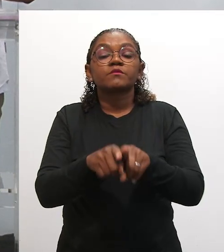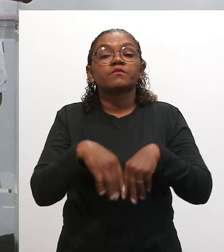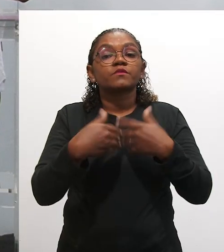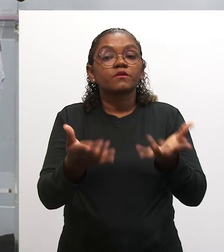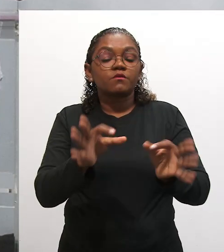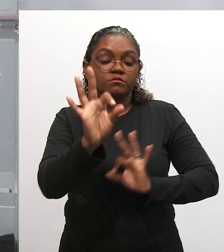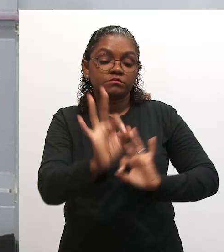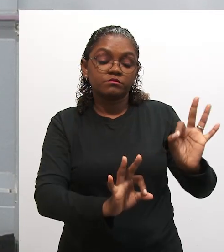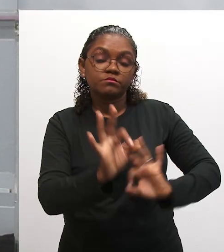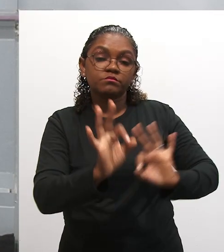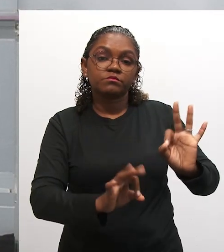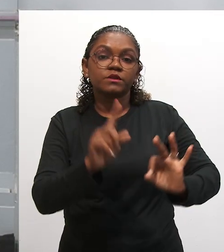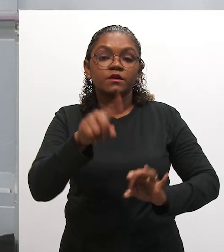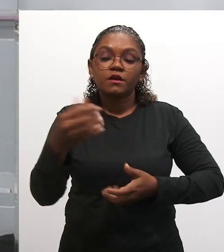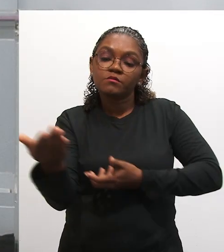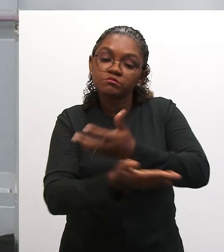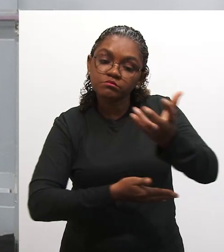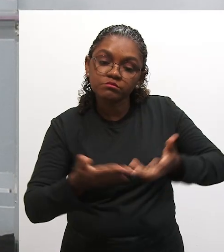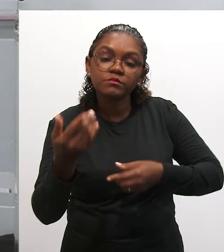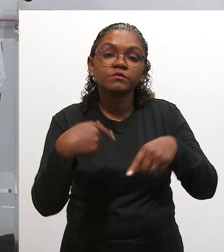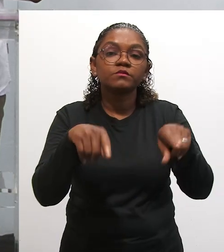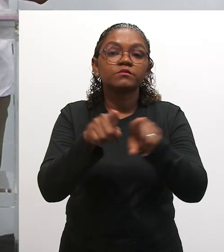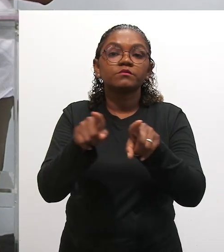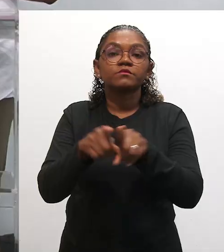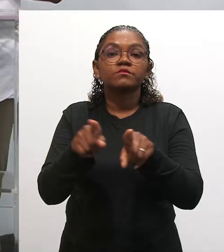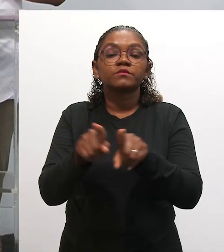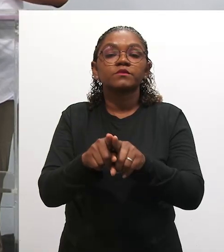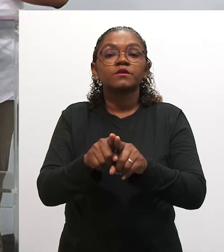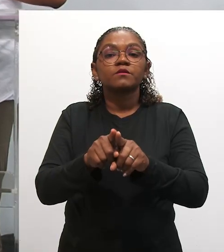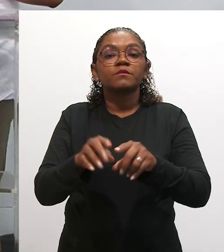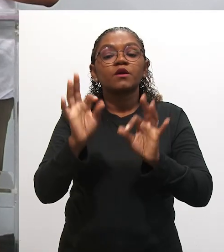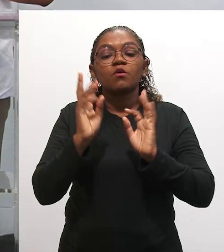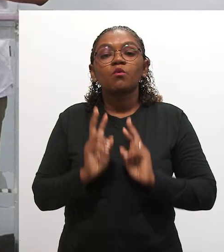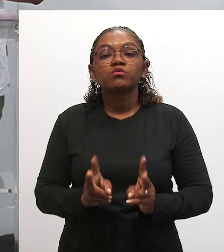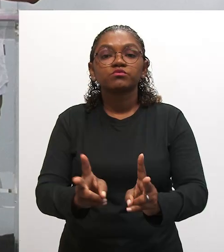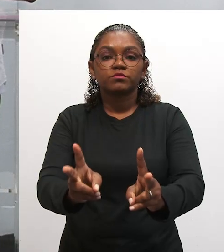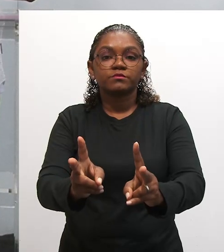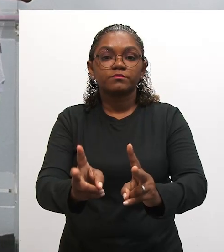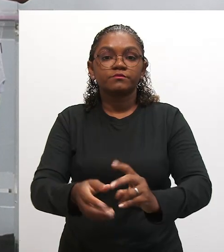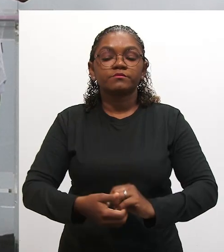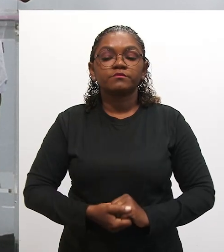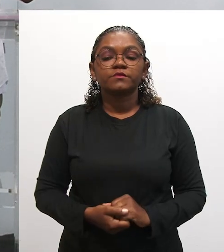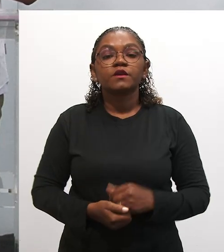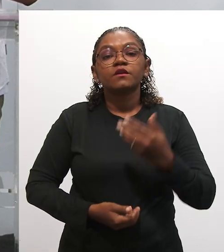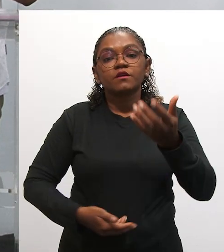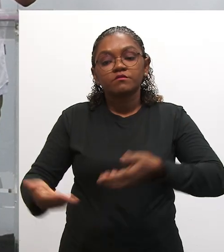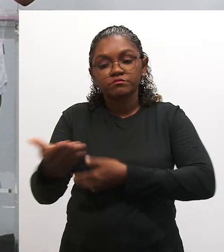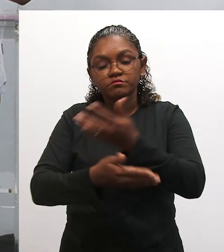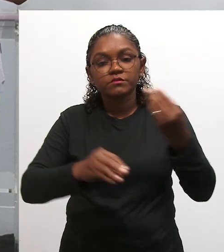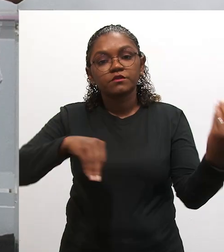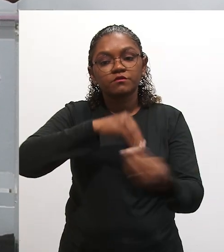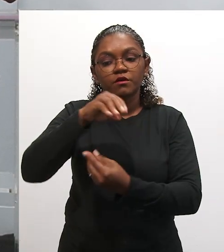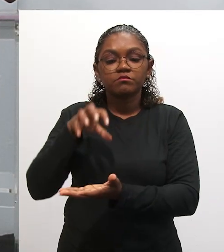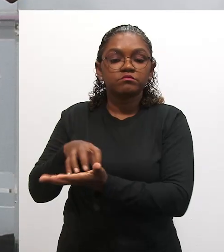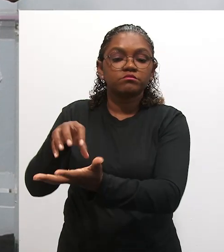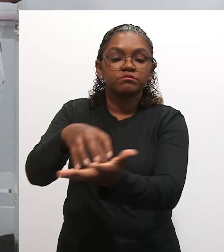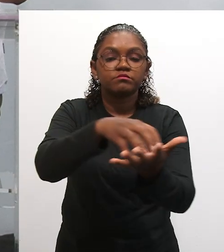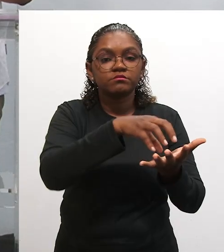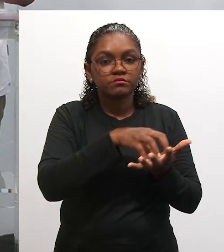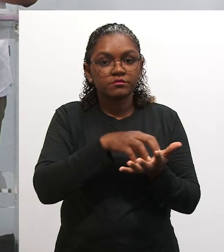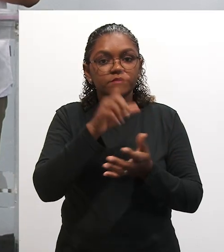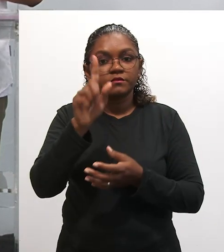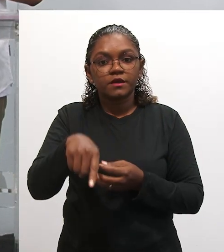planejamento ele deve ser colaborativo e ele também deve ser um planejamento contínuo, tá? Que envolve todos os setores, considerando